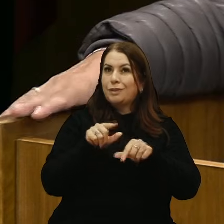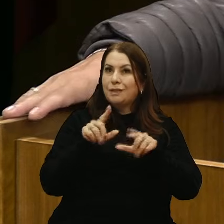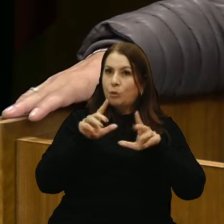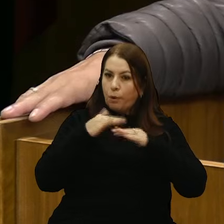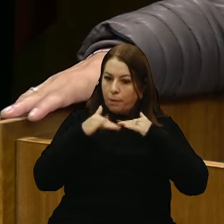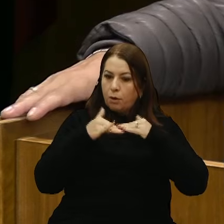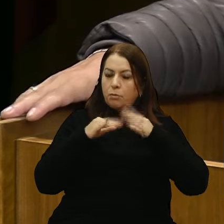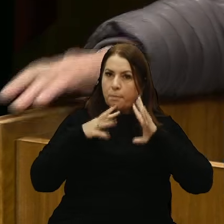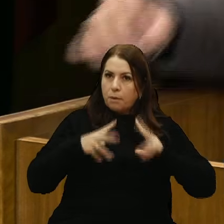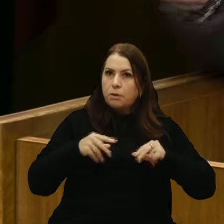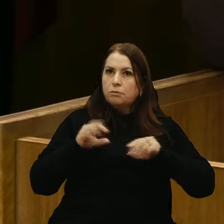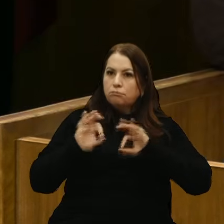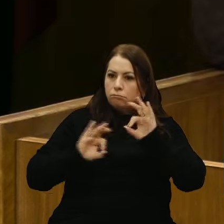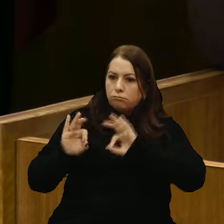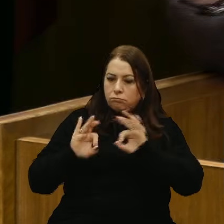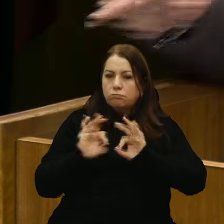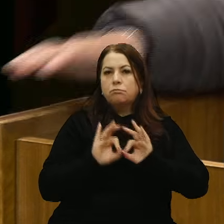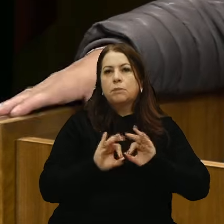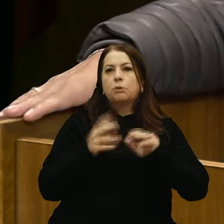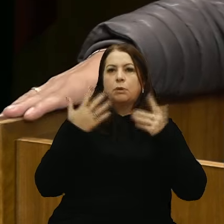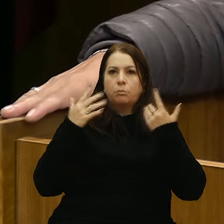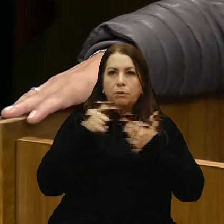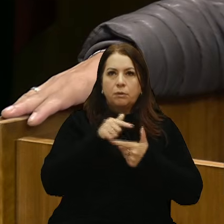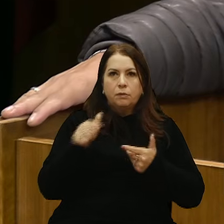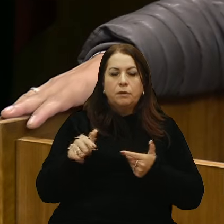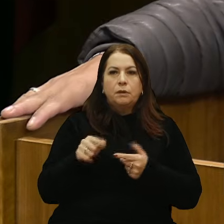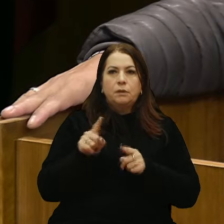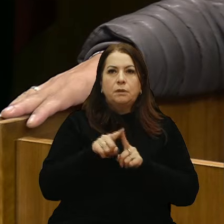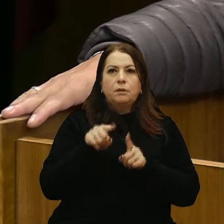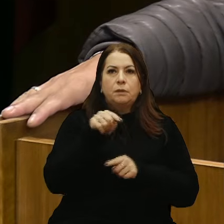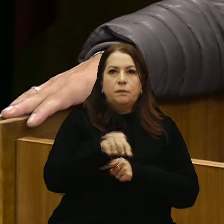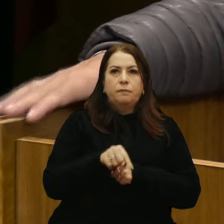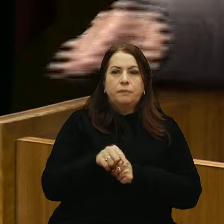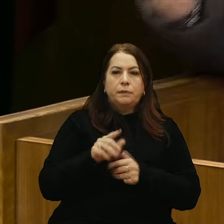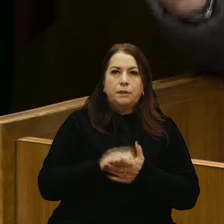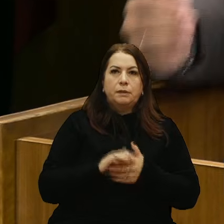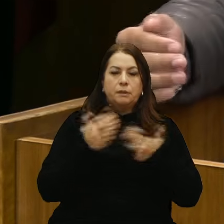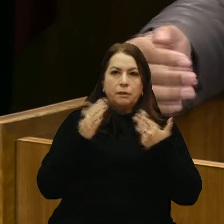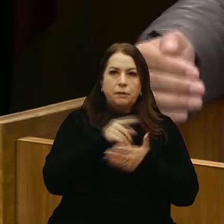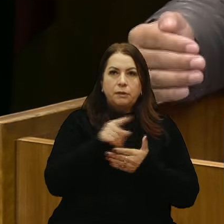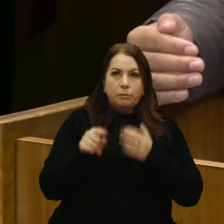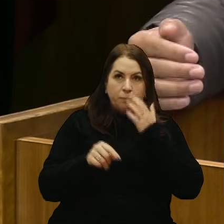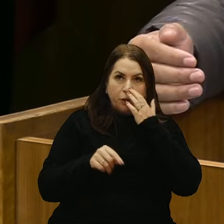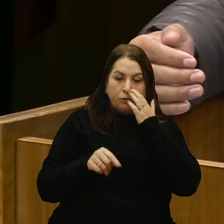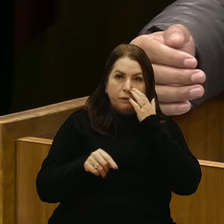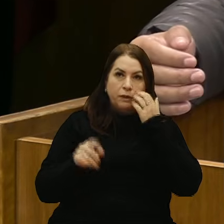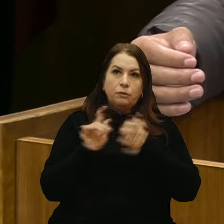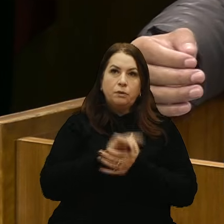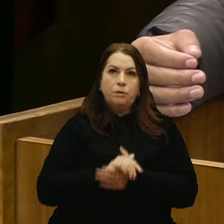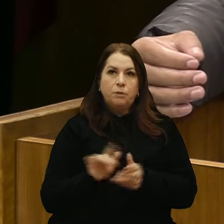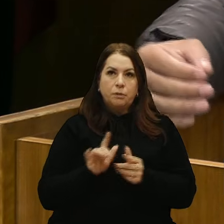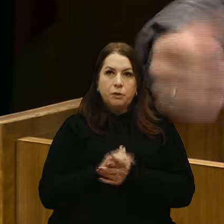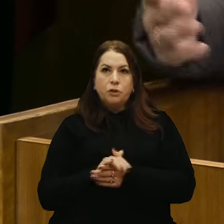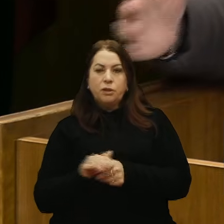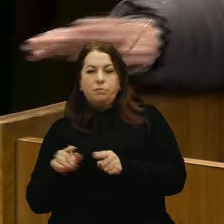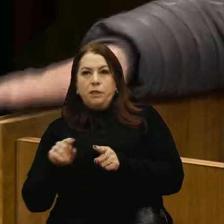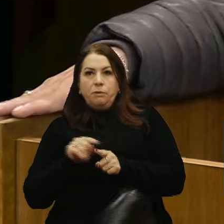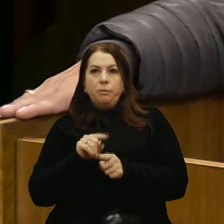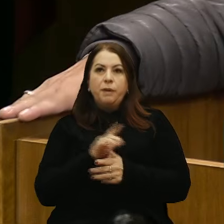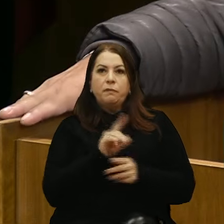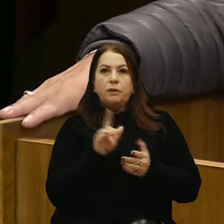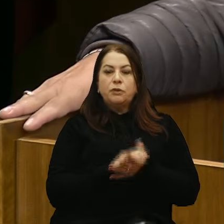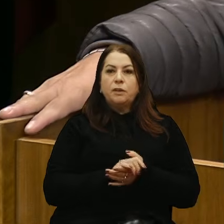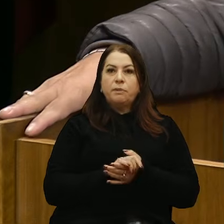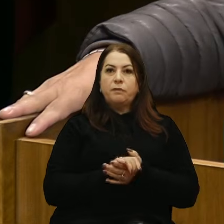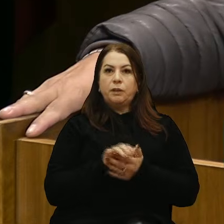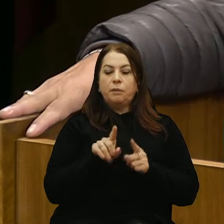trabalhadores lá arrumando. Então, só tenho que parabenizar, é para isso que eu estou aqui agora, para parabenizar os trabalhadores da Codeca. Eu,